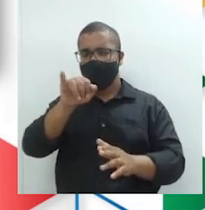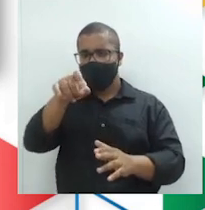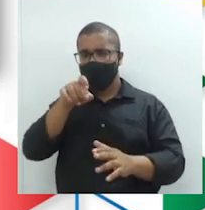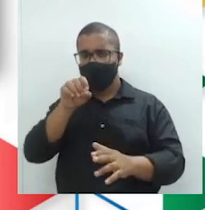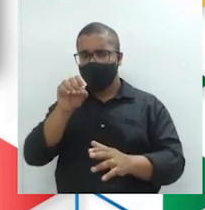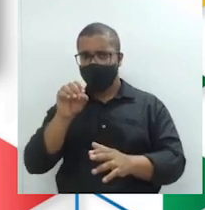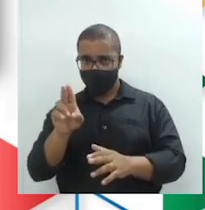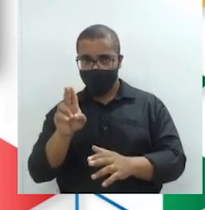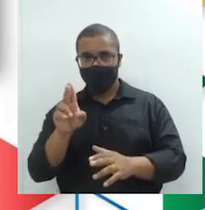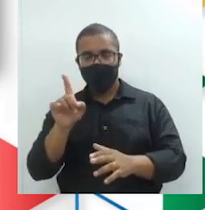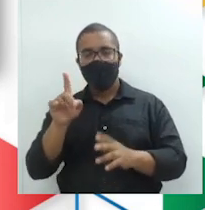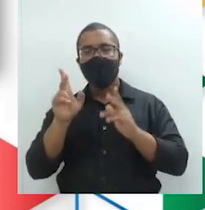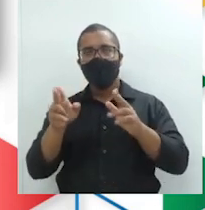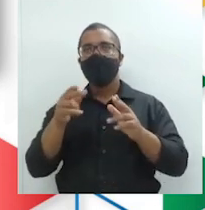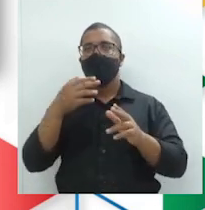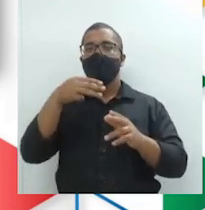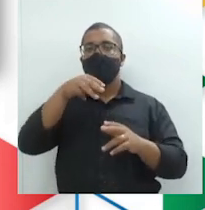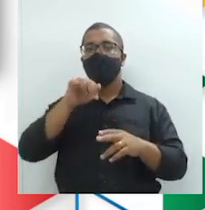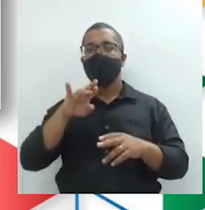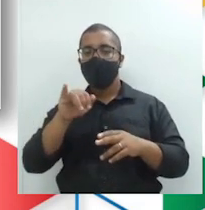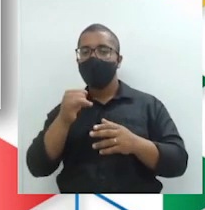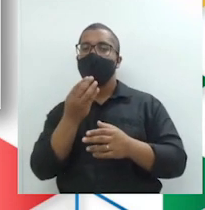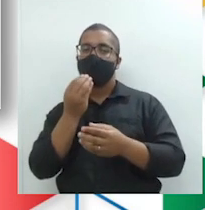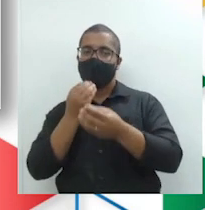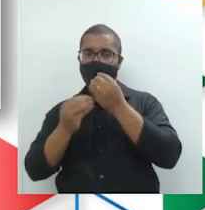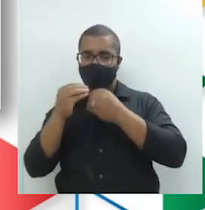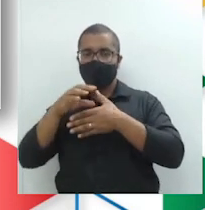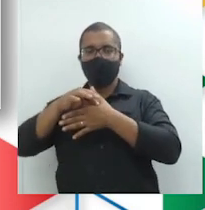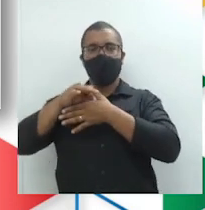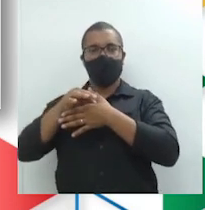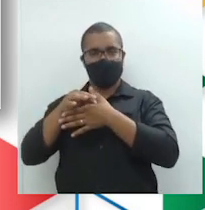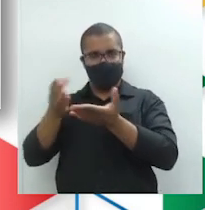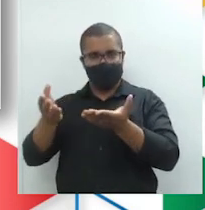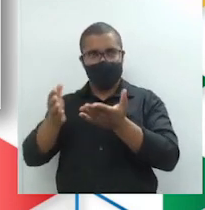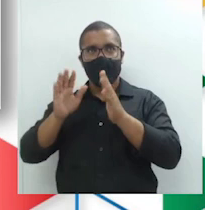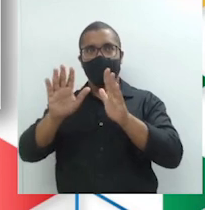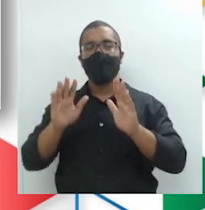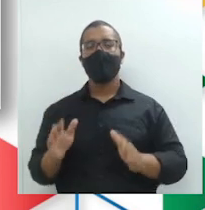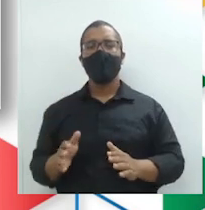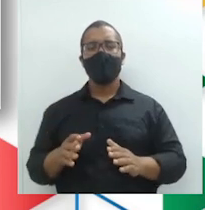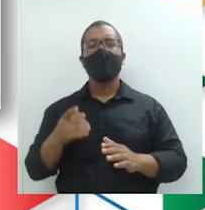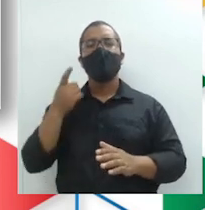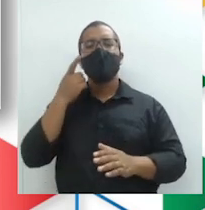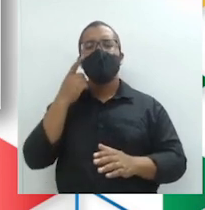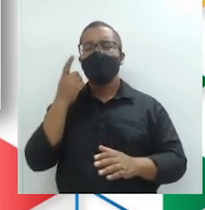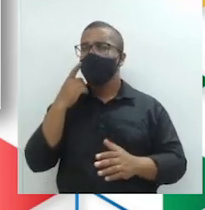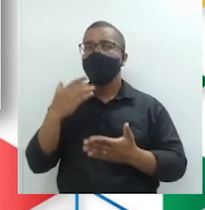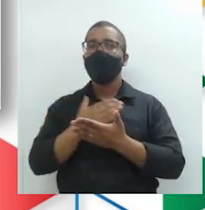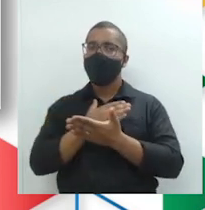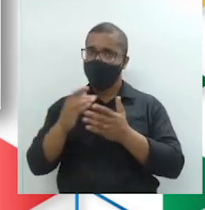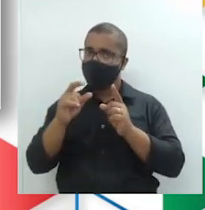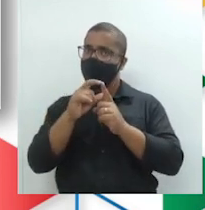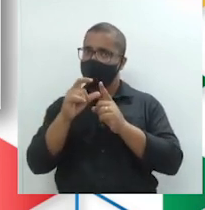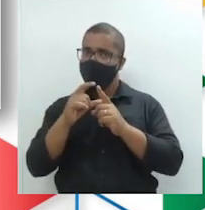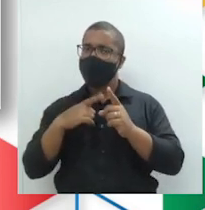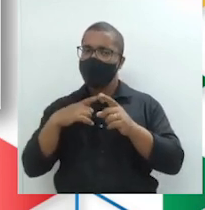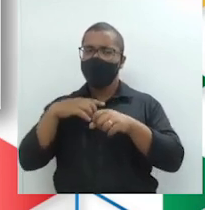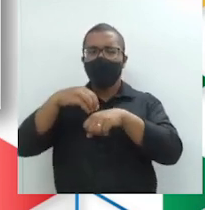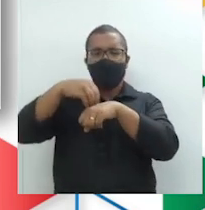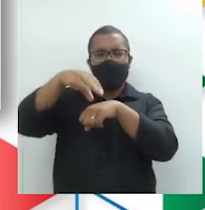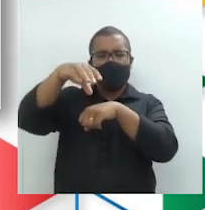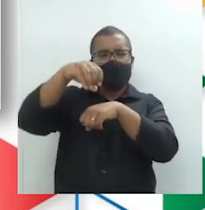o que? Maria comia carne anteriormente. Vamos ver aqui adiante. Algumas palavras dão pistas, como eu